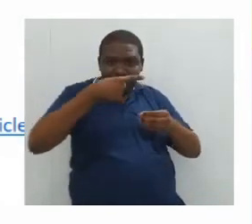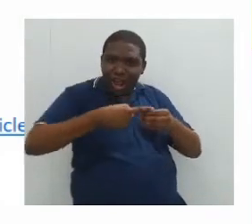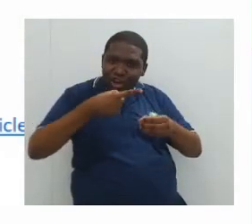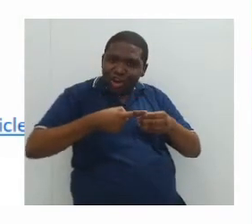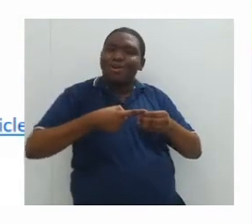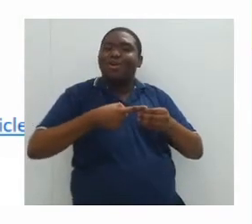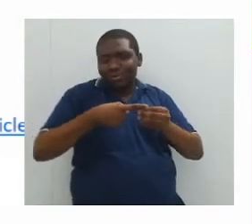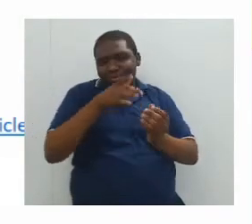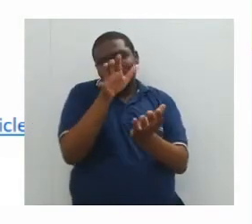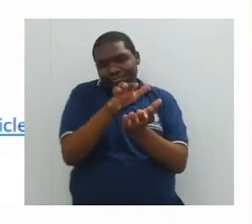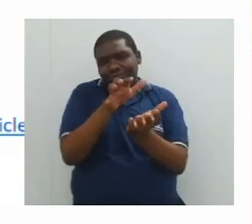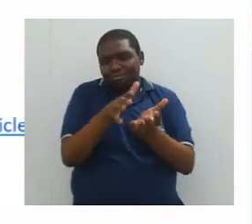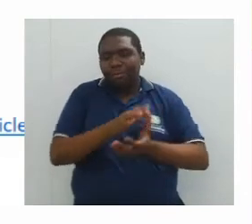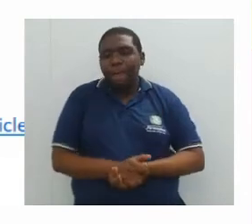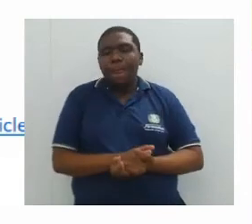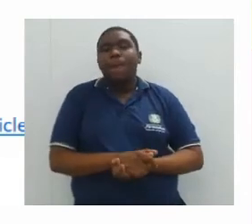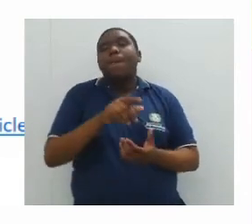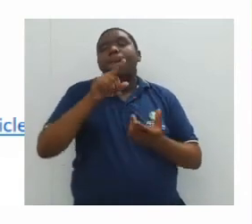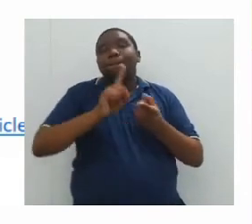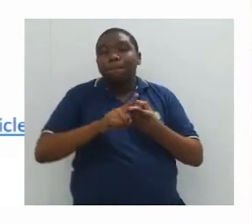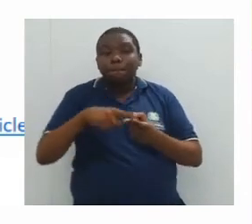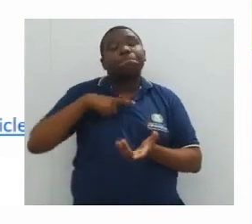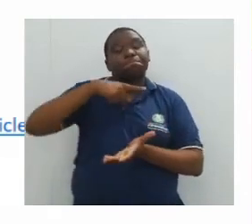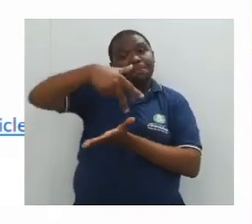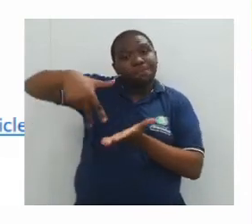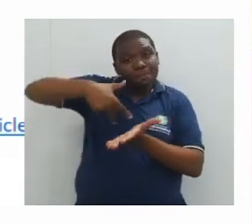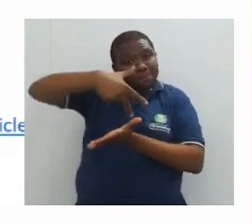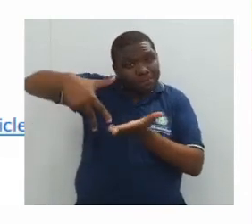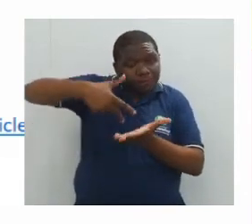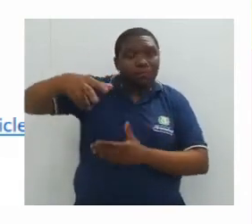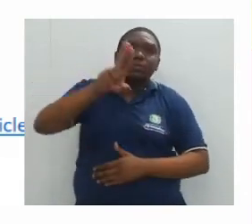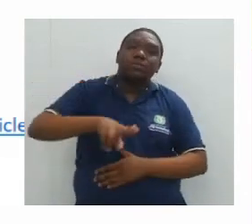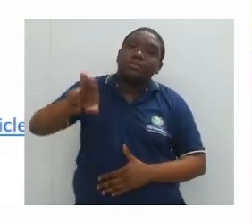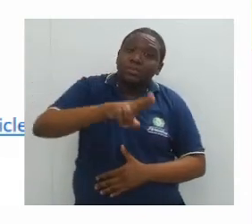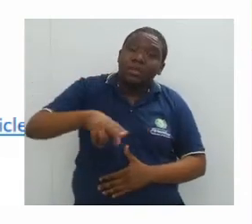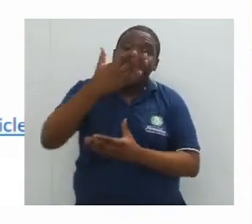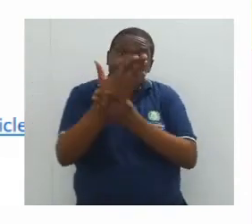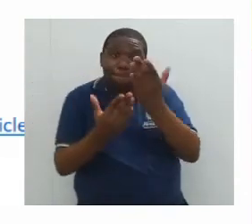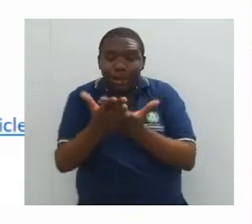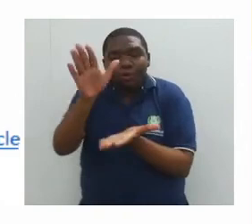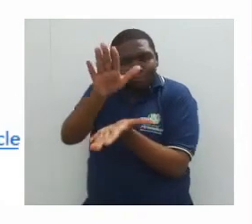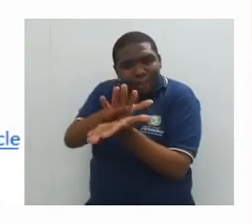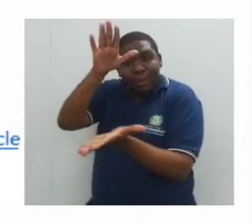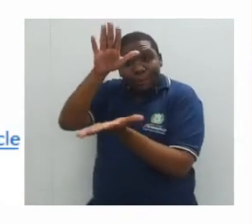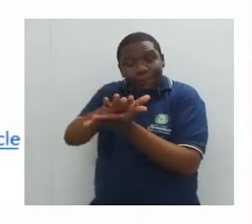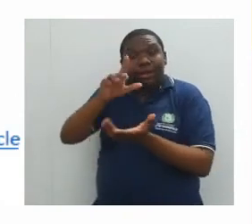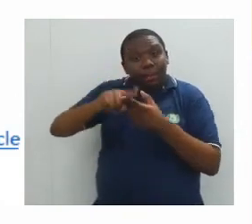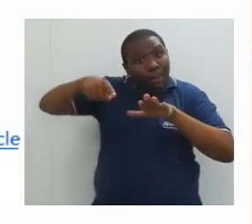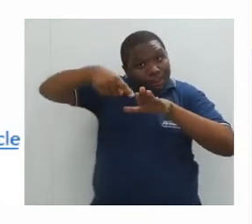Pernambuco. O coco, de maneira geral, apresenta uma coreografia que é utilizada com a batida das mãos e a batida